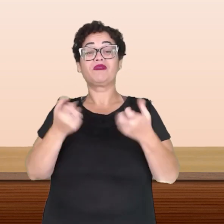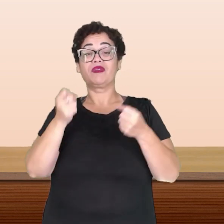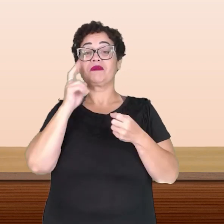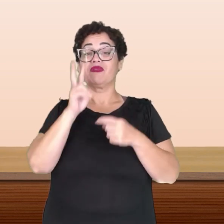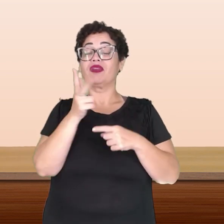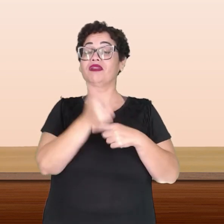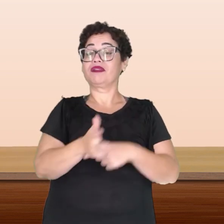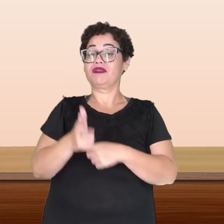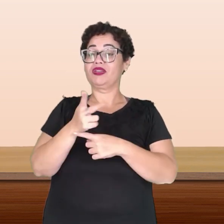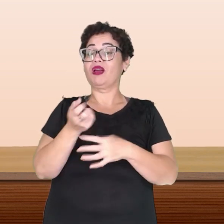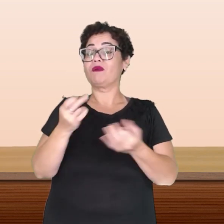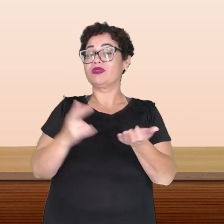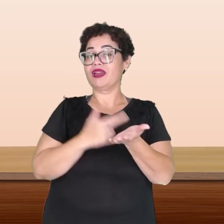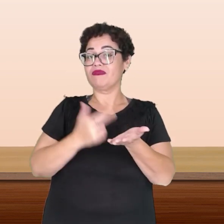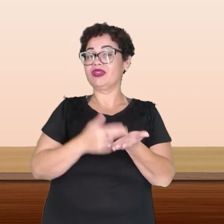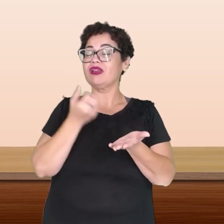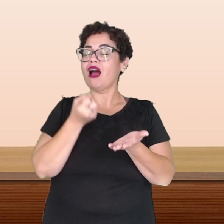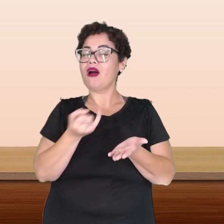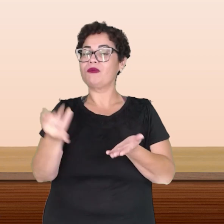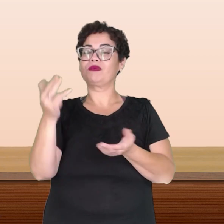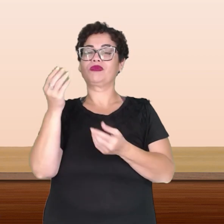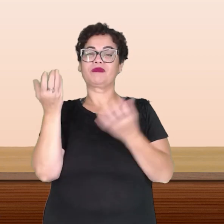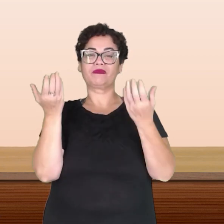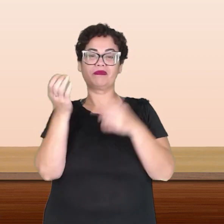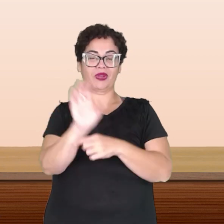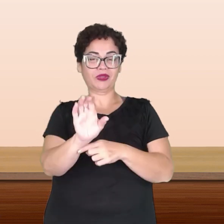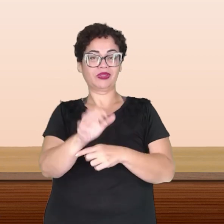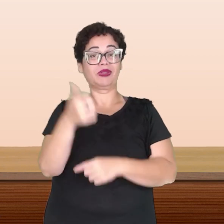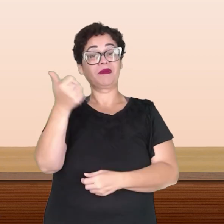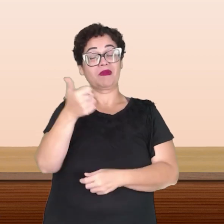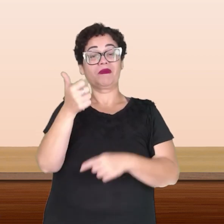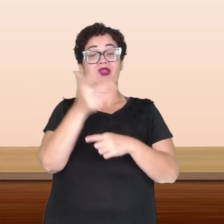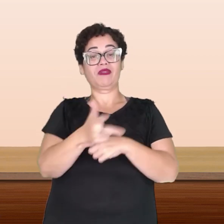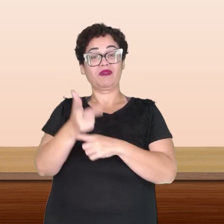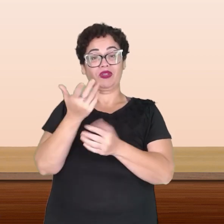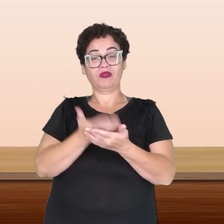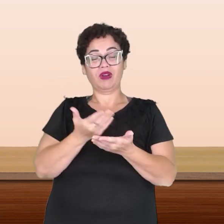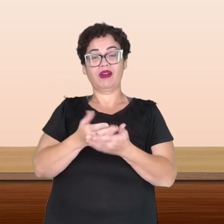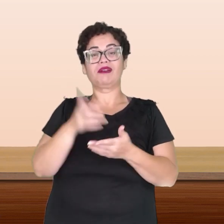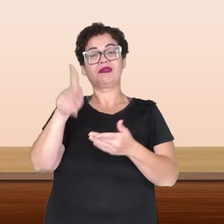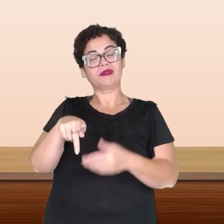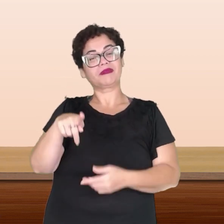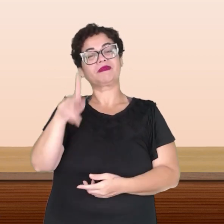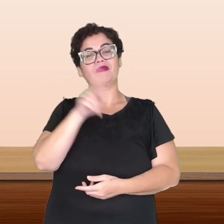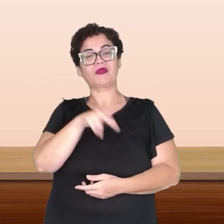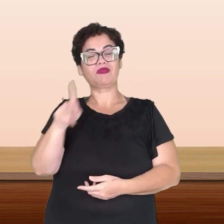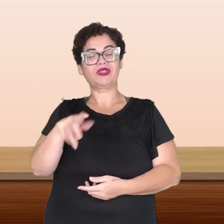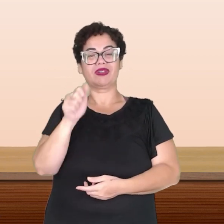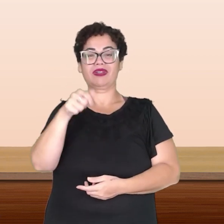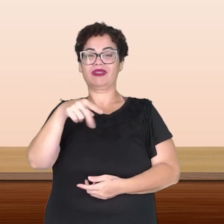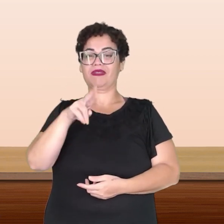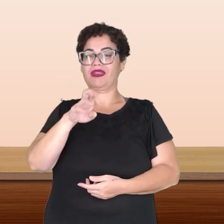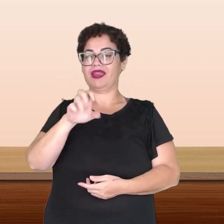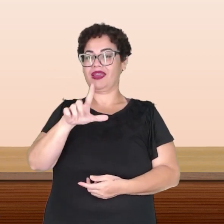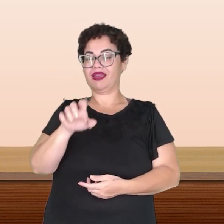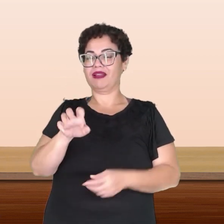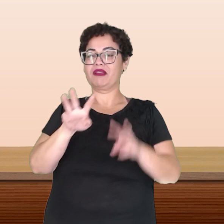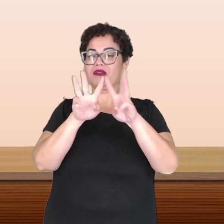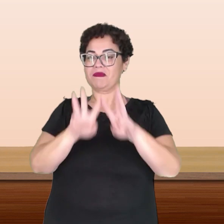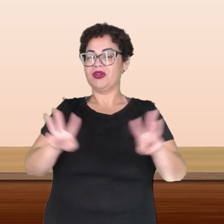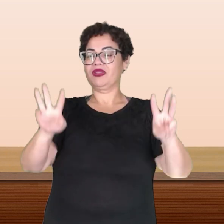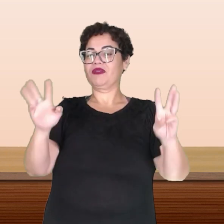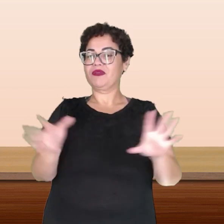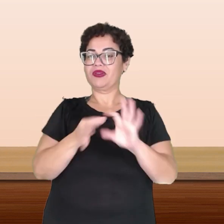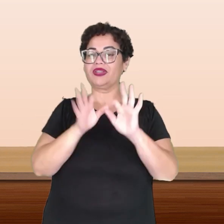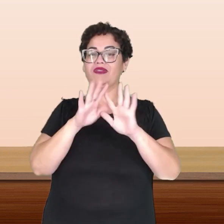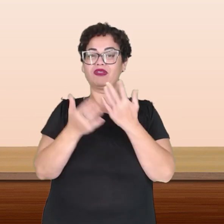nós vamos reproduzir aqui no Revista alguns desses vídeos. A primeira videoaula de hoje foi produzida pela professora Andriele, do